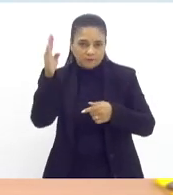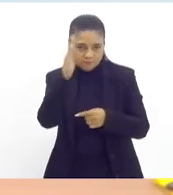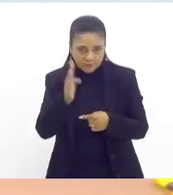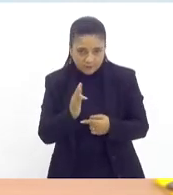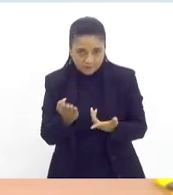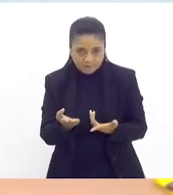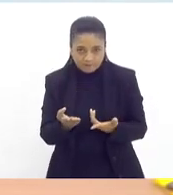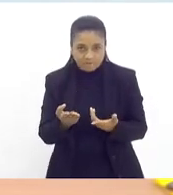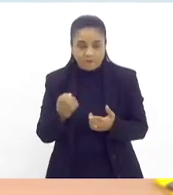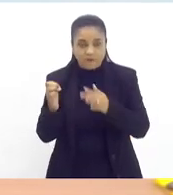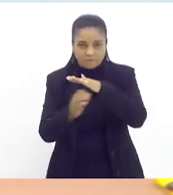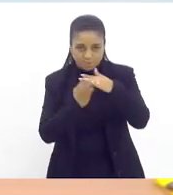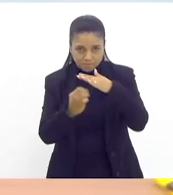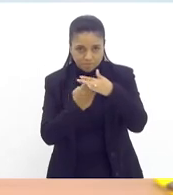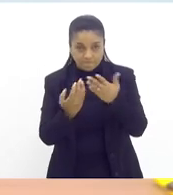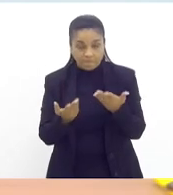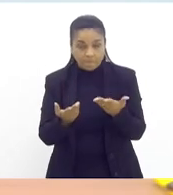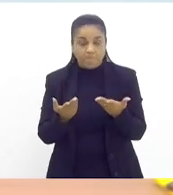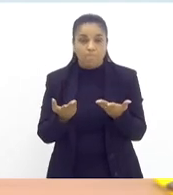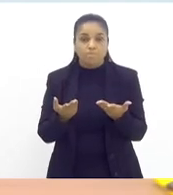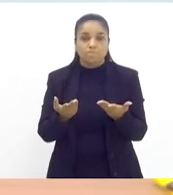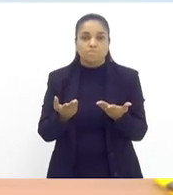Literalmente.